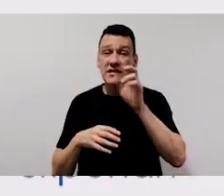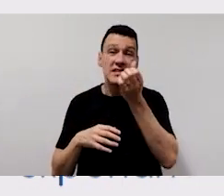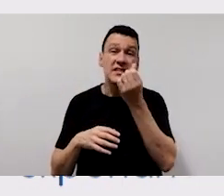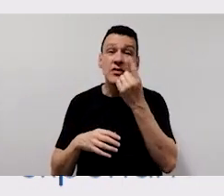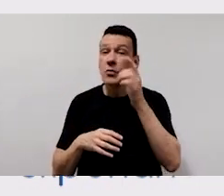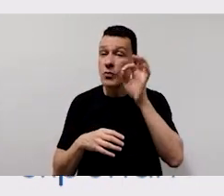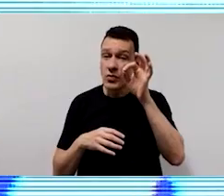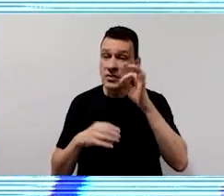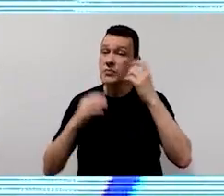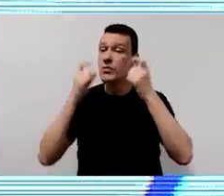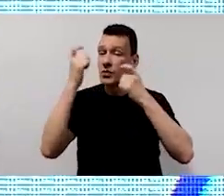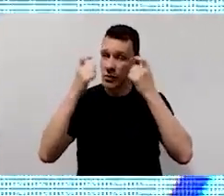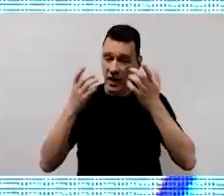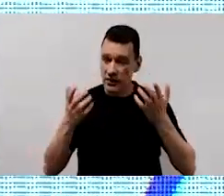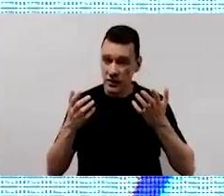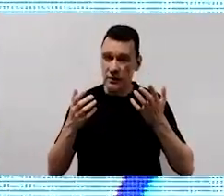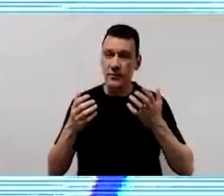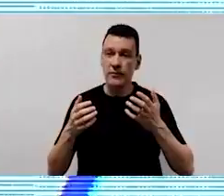invasão,